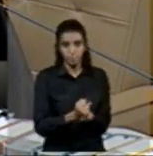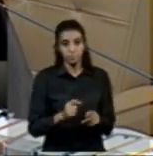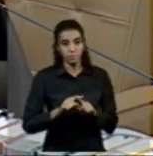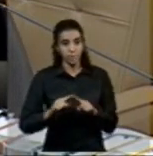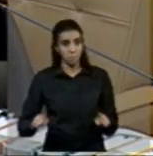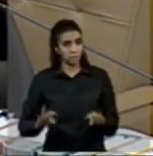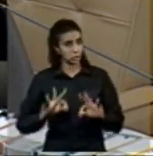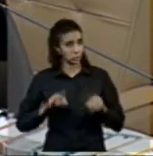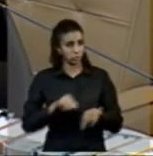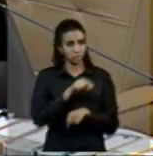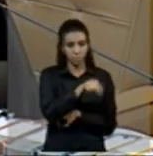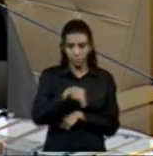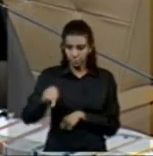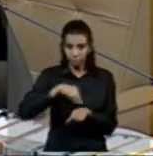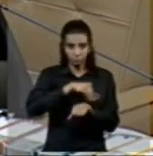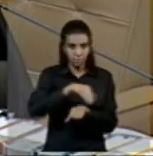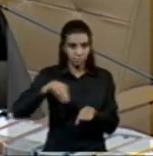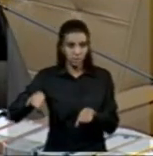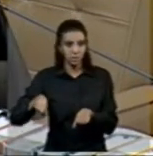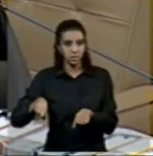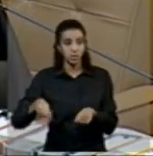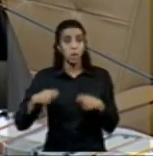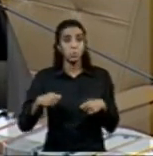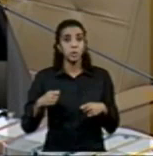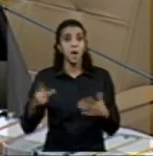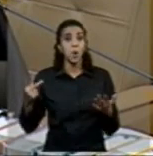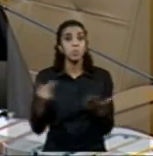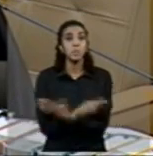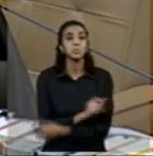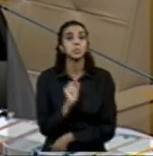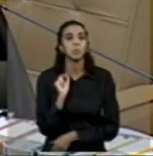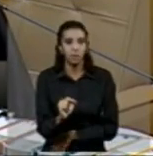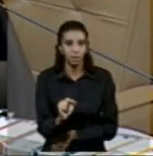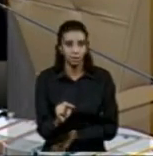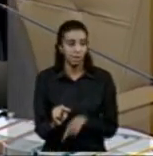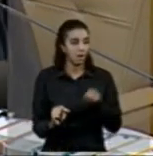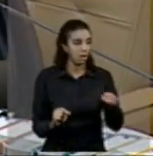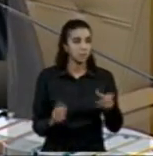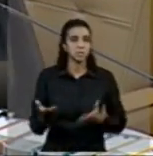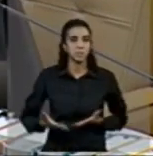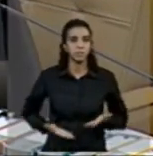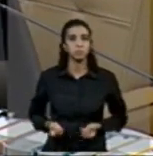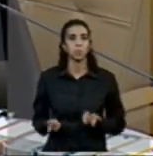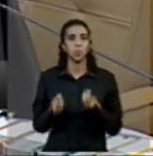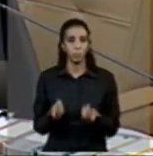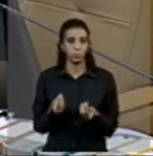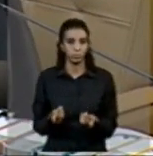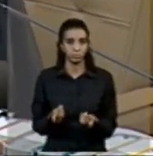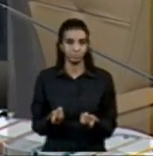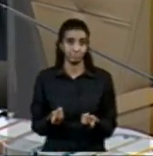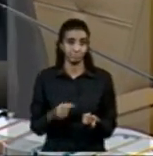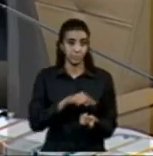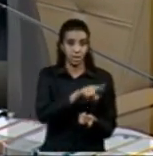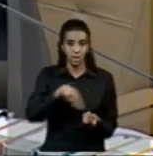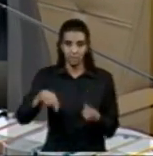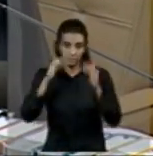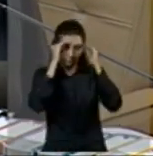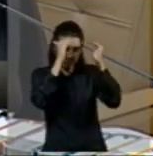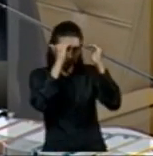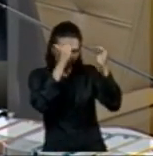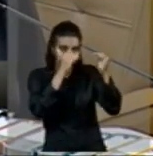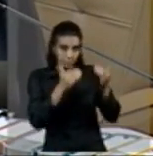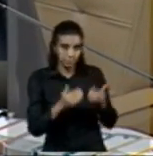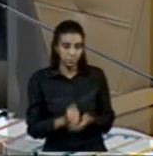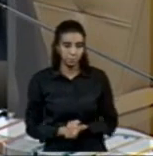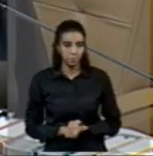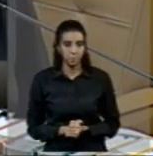ambas as partes a partir da mera existência fática da prestação de serviço subordinada de um sujeito ao outro. Esse pilar,